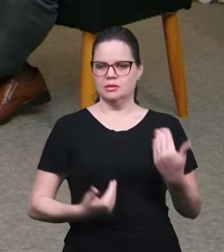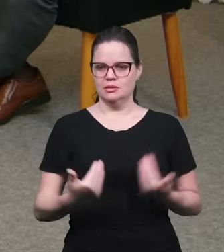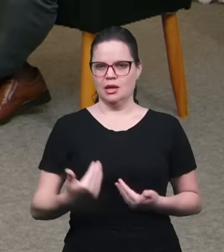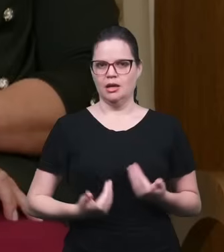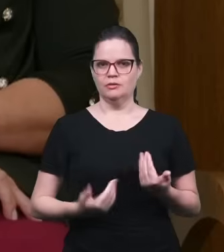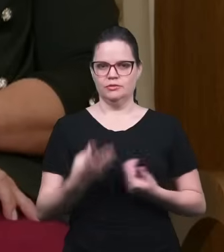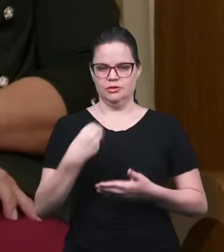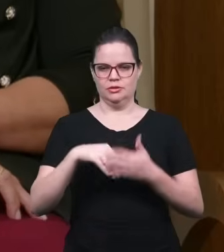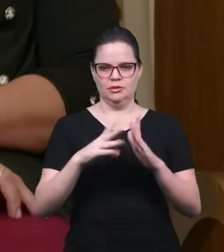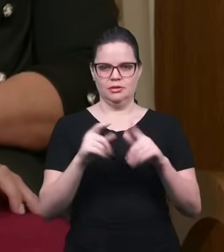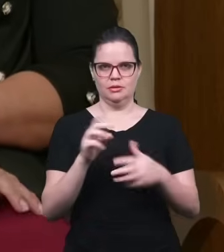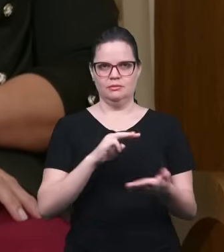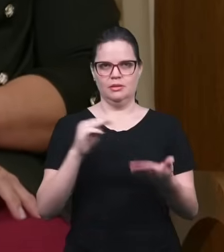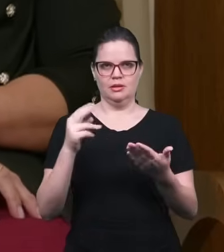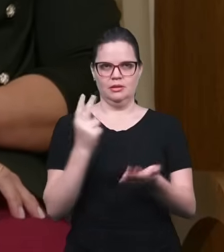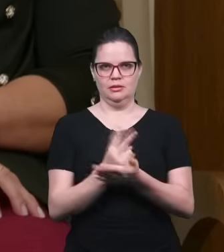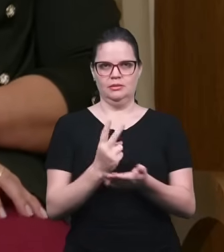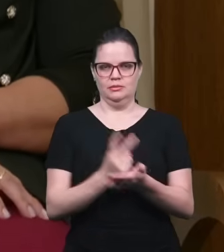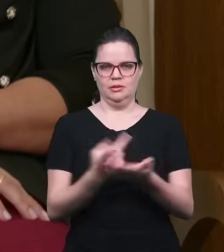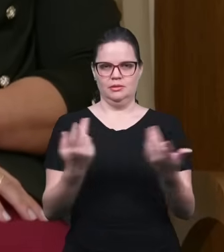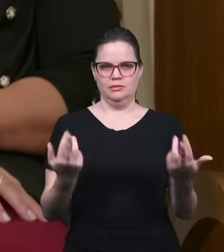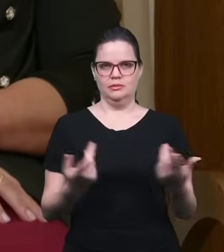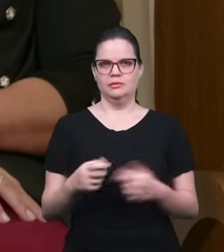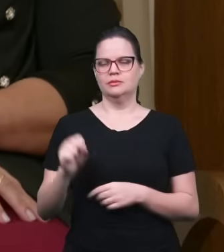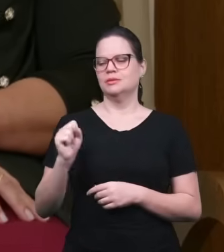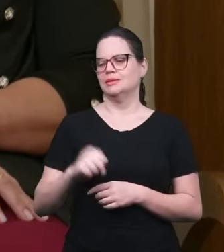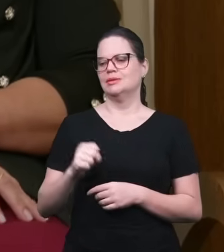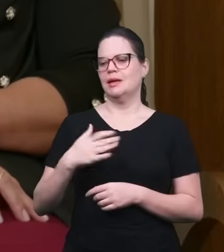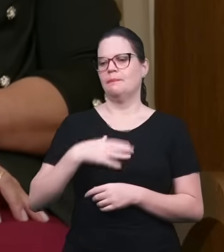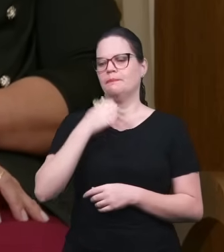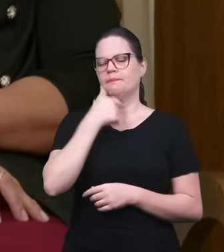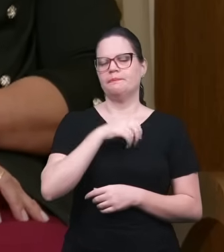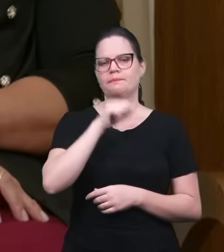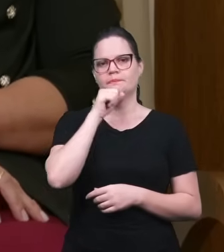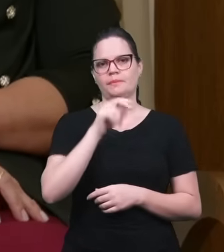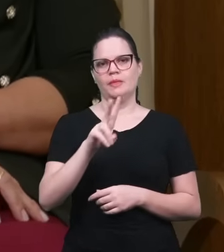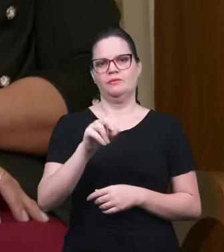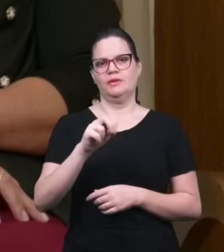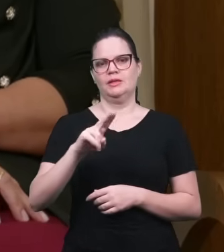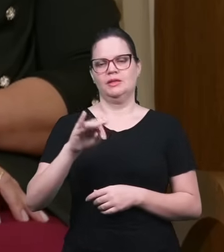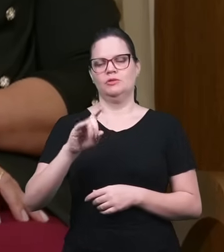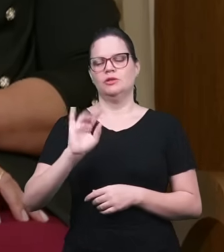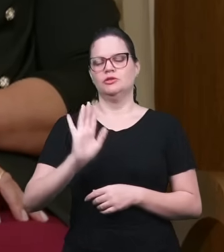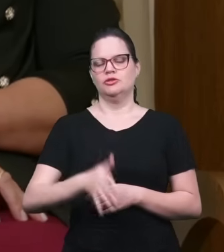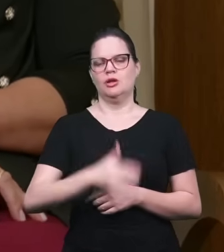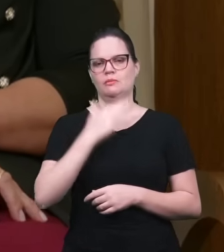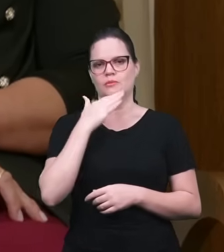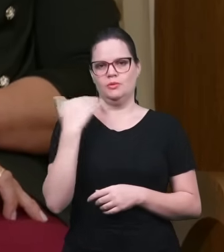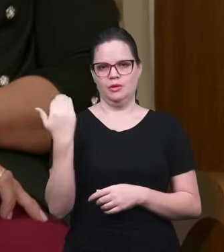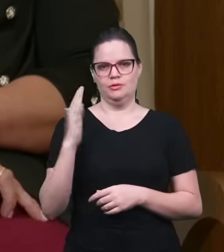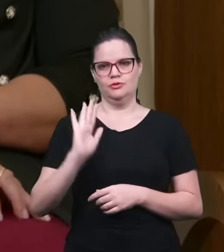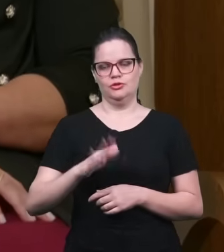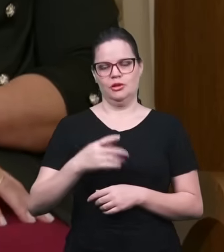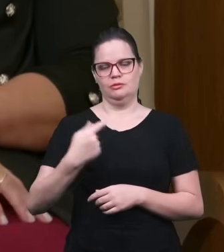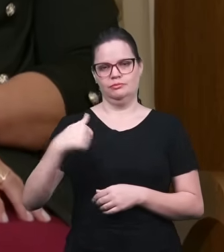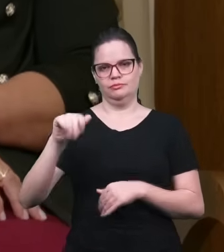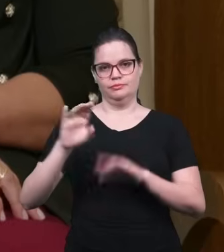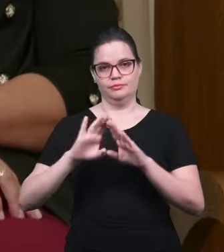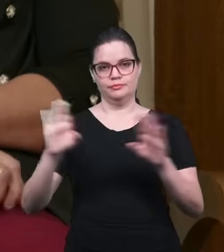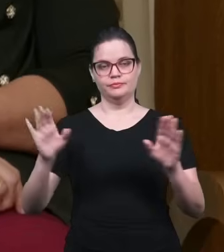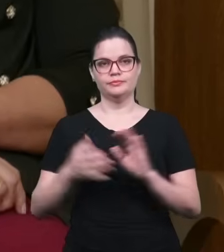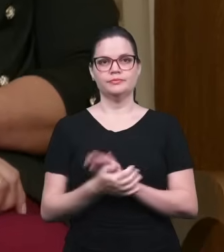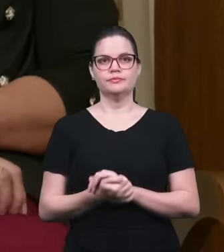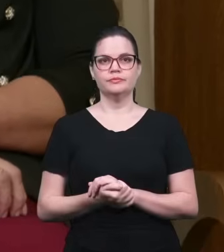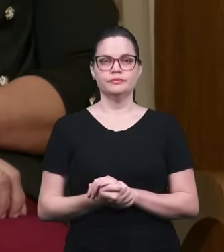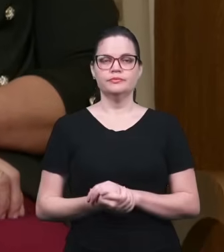isso mesmo? Amém, isso mesmo, né? Minha mãe, a Vanilda, né? Hoje ela já está com o Senhor, Glória né? a Deus. Mas ela